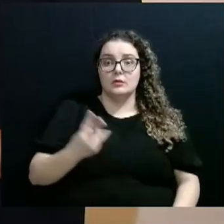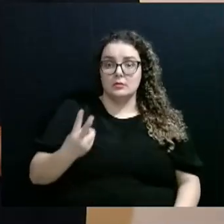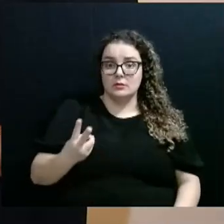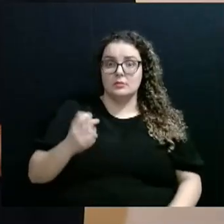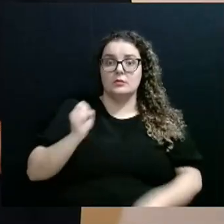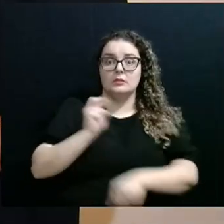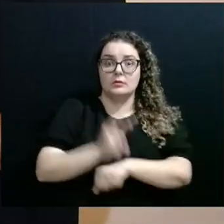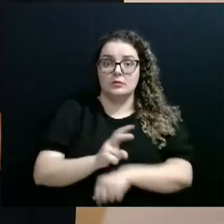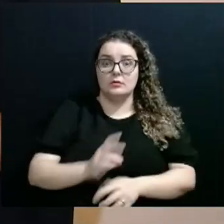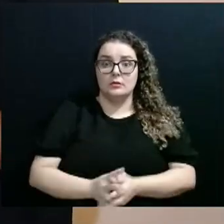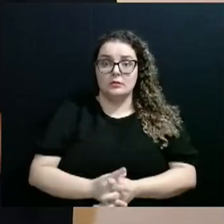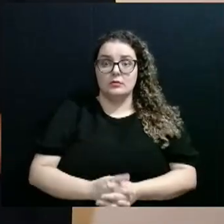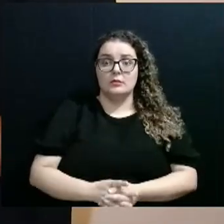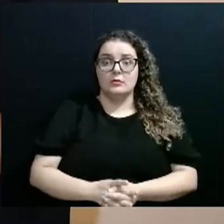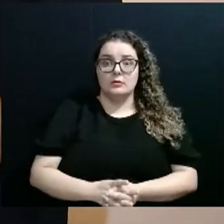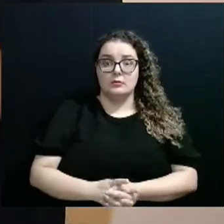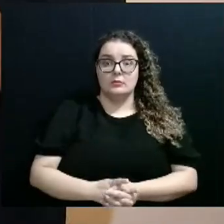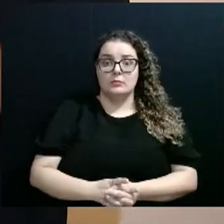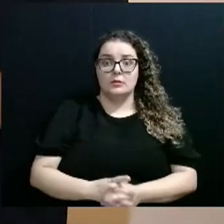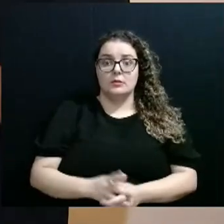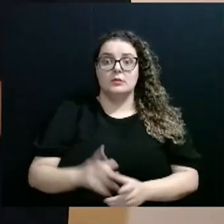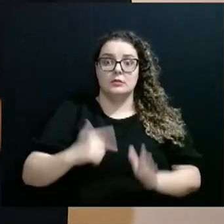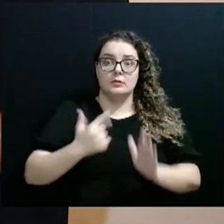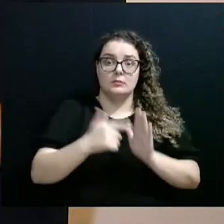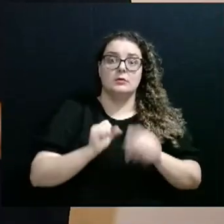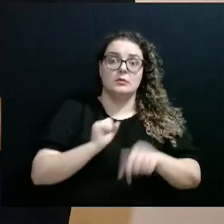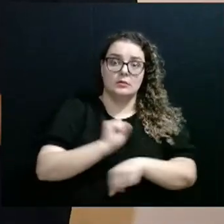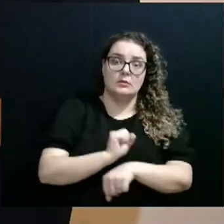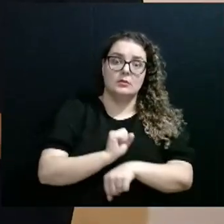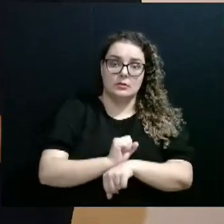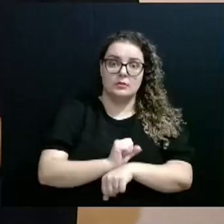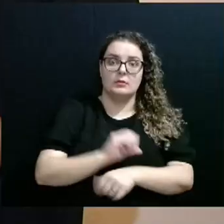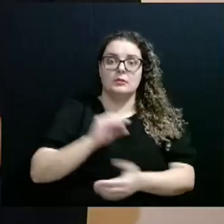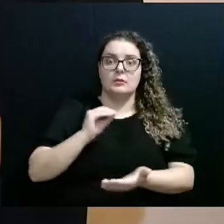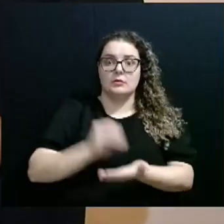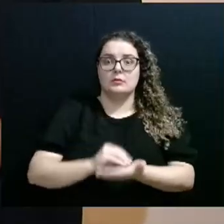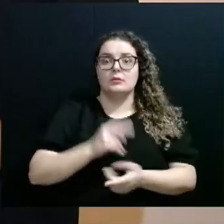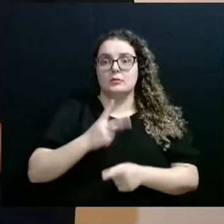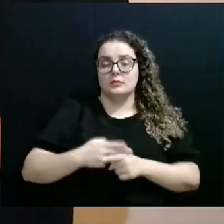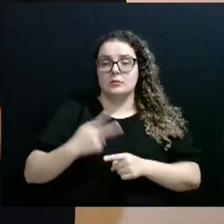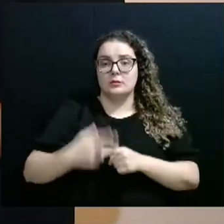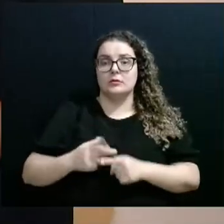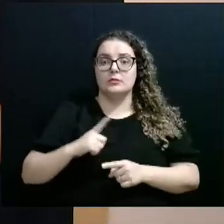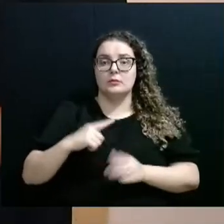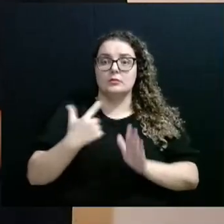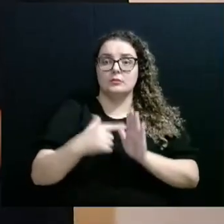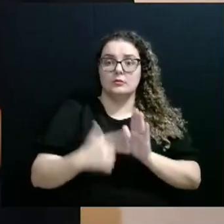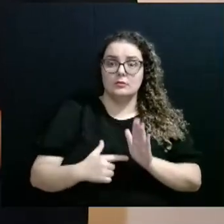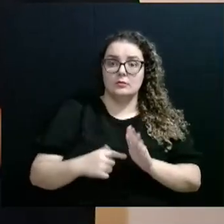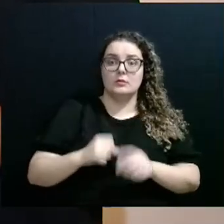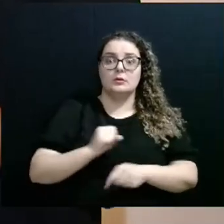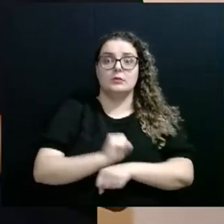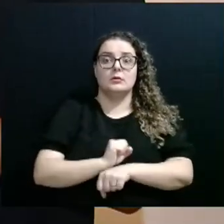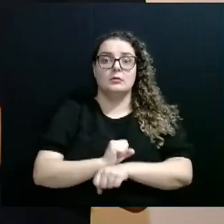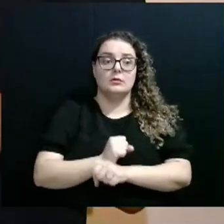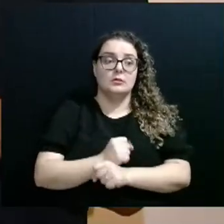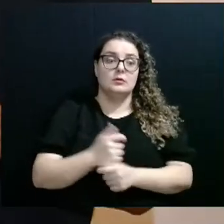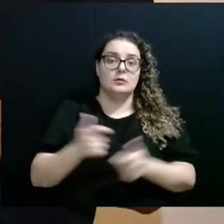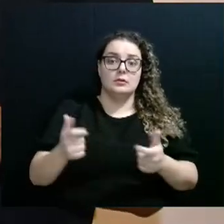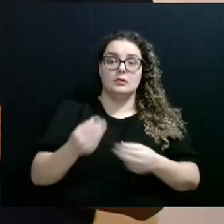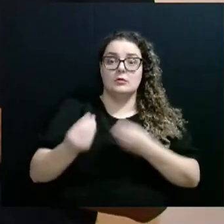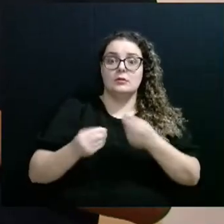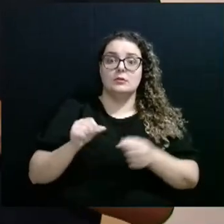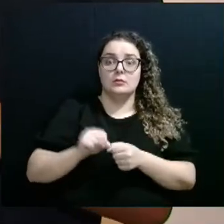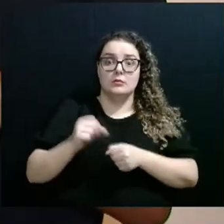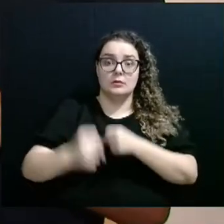mas a gente também tem uma lista de espera, né? Na última edição nossa, a gente teve uma lista de espera bastante grande. Como é que nós vamos fazer esse ano? Então, nós temos